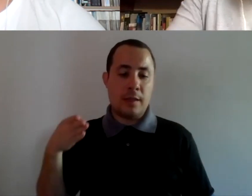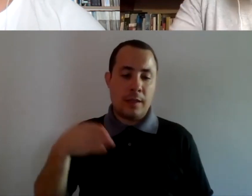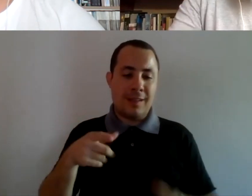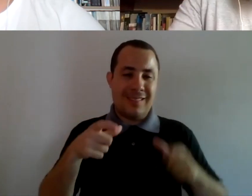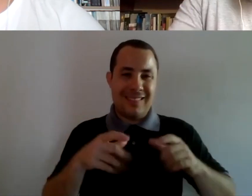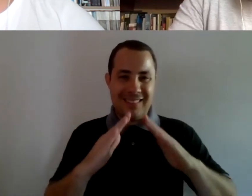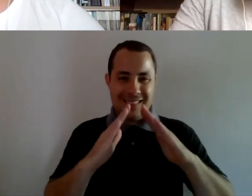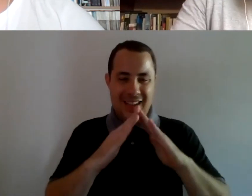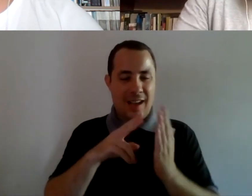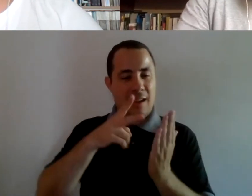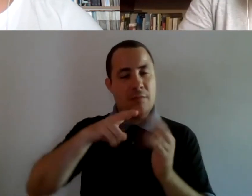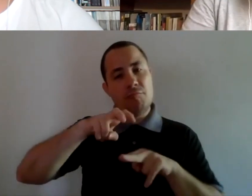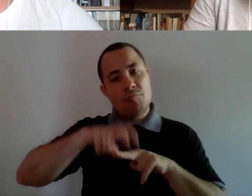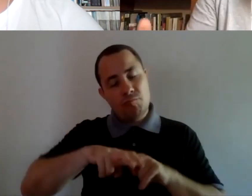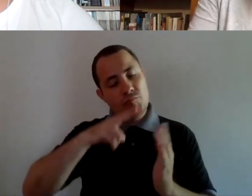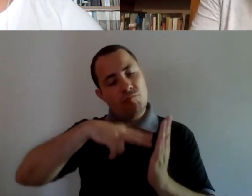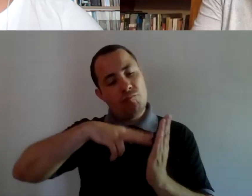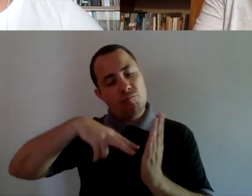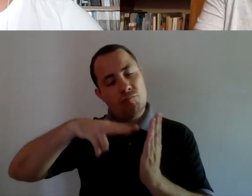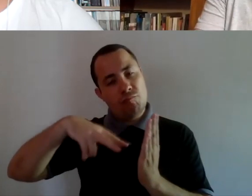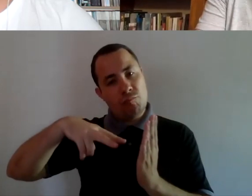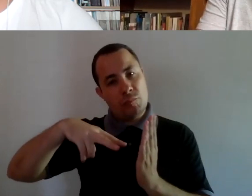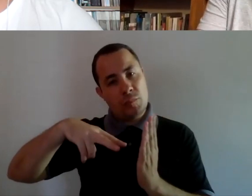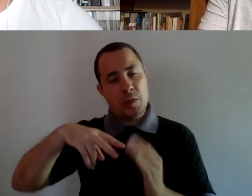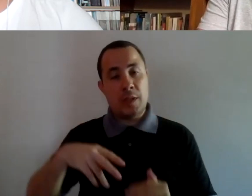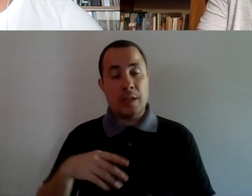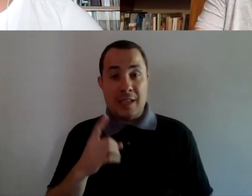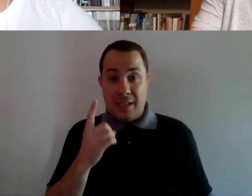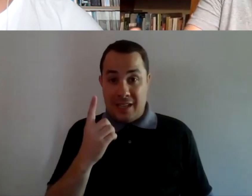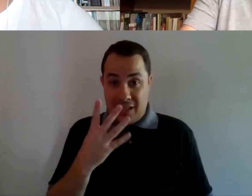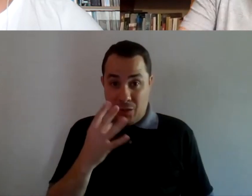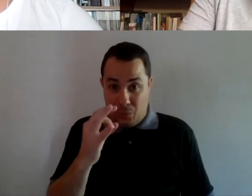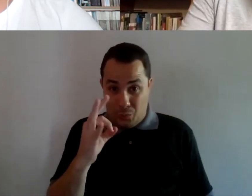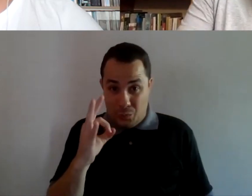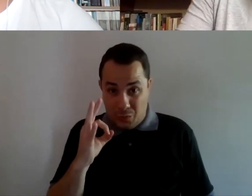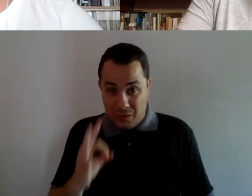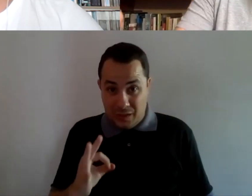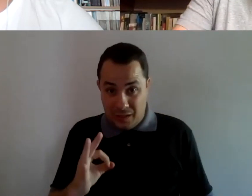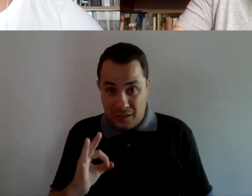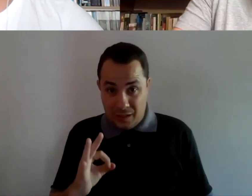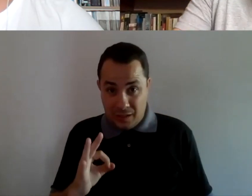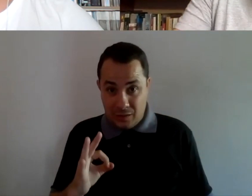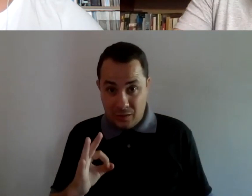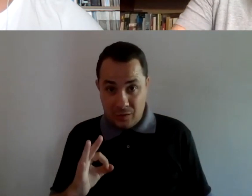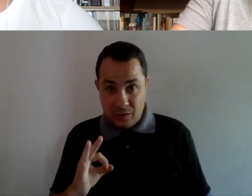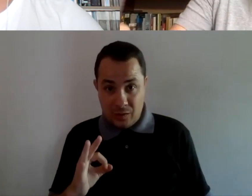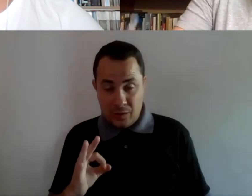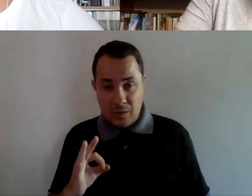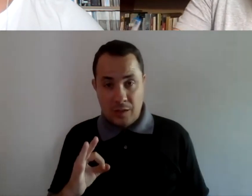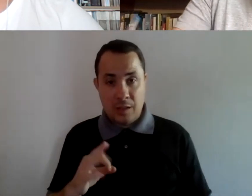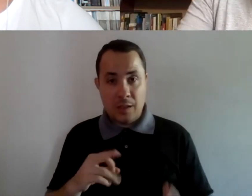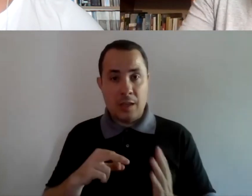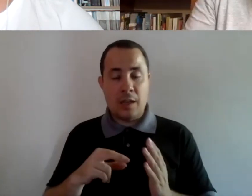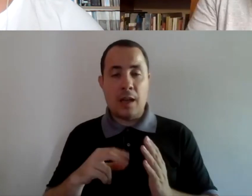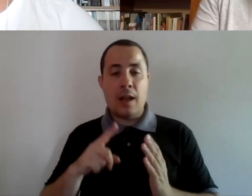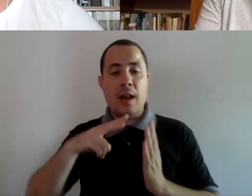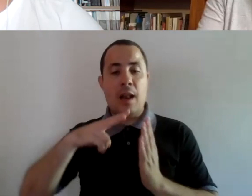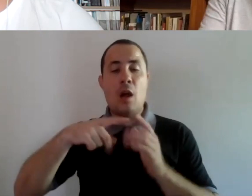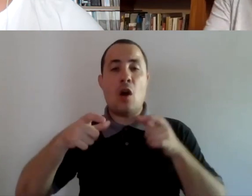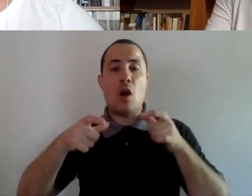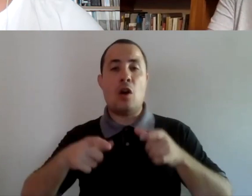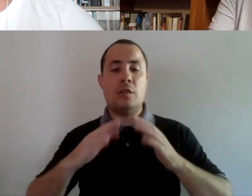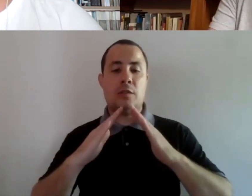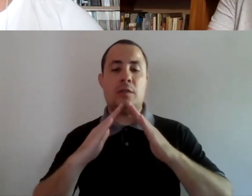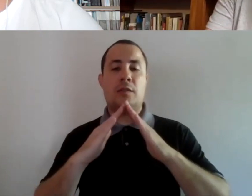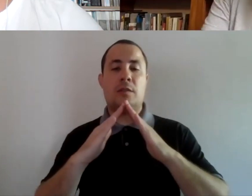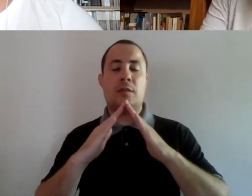desses 20%, são 14% dos 20%, eles leem na biblioteca da escola ou da